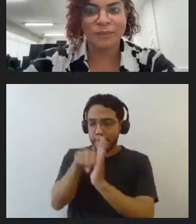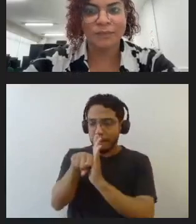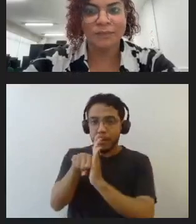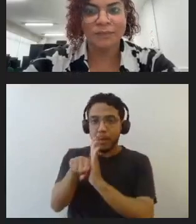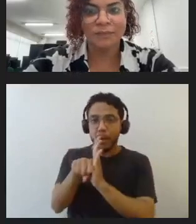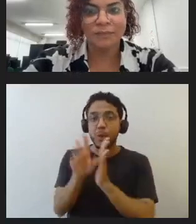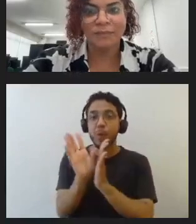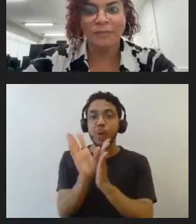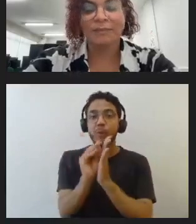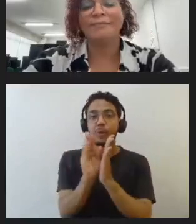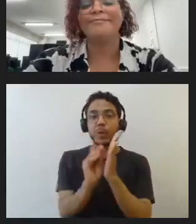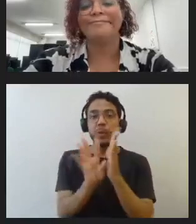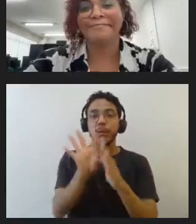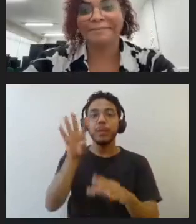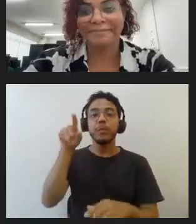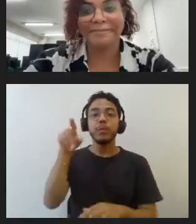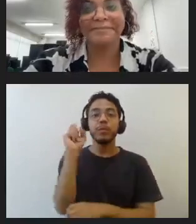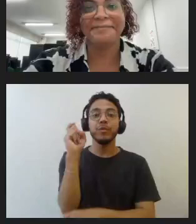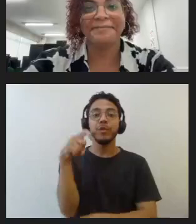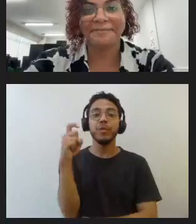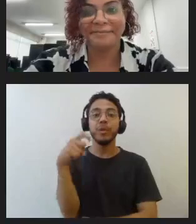no TikTok.